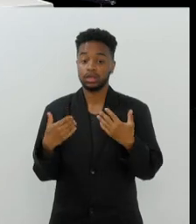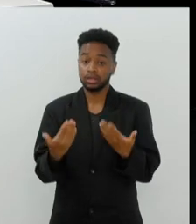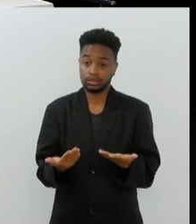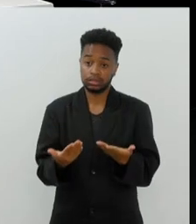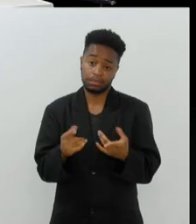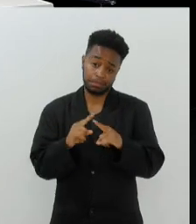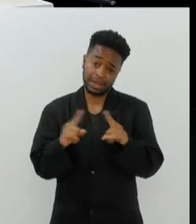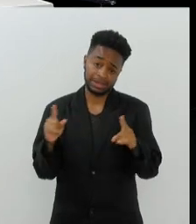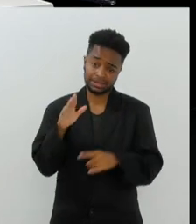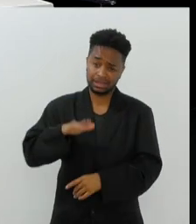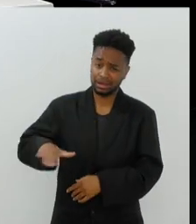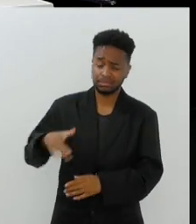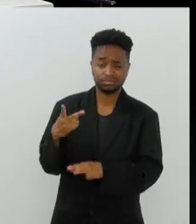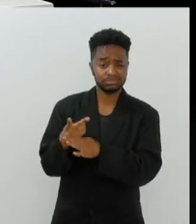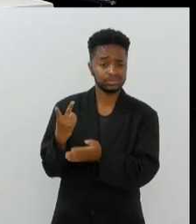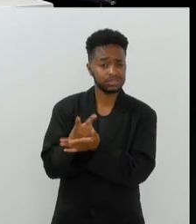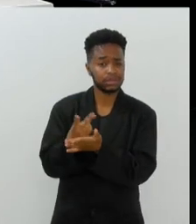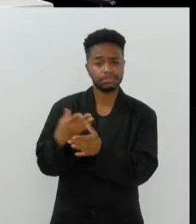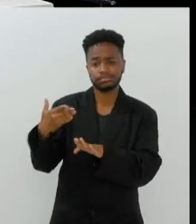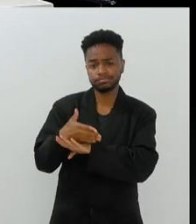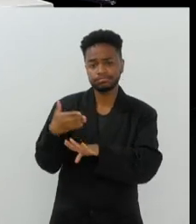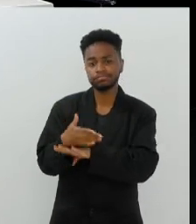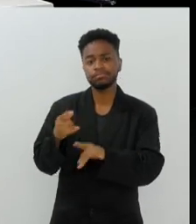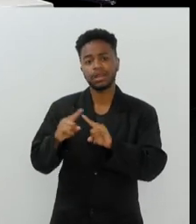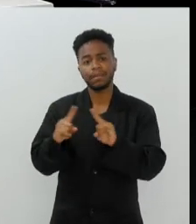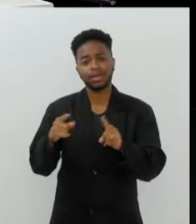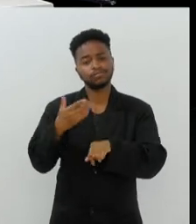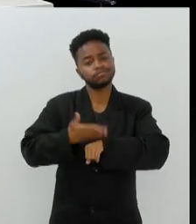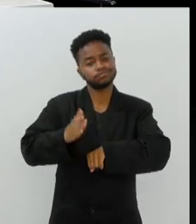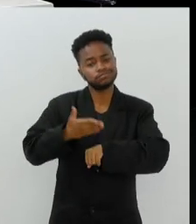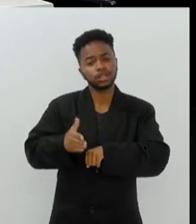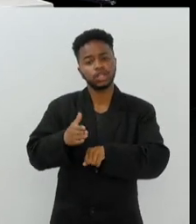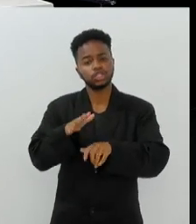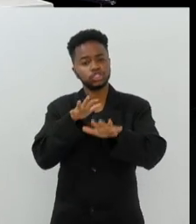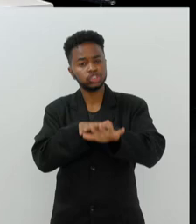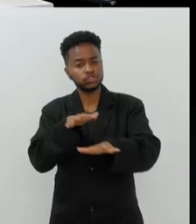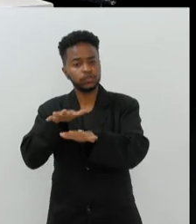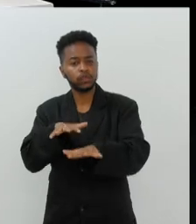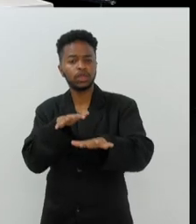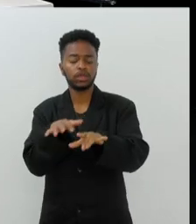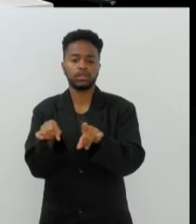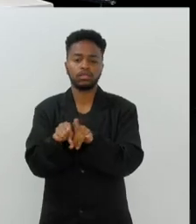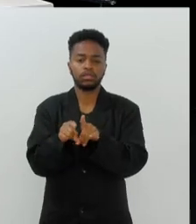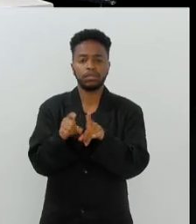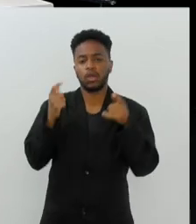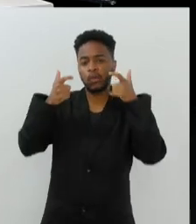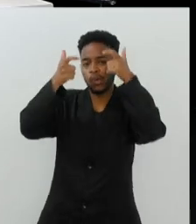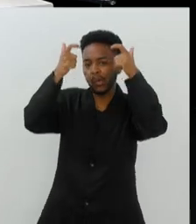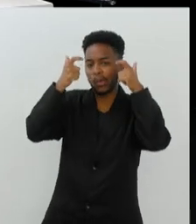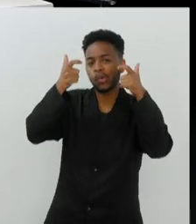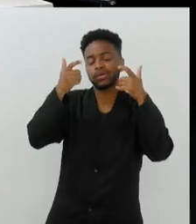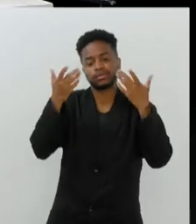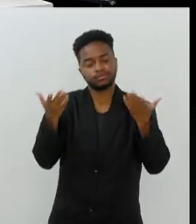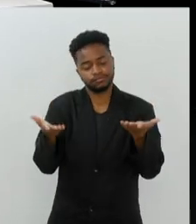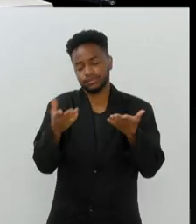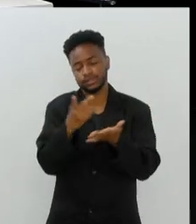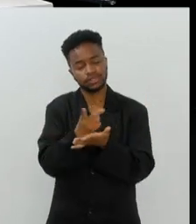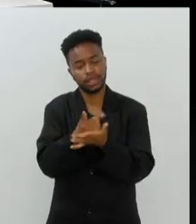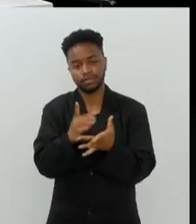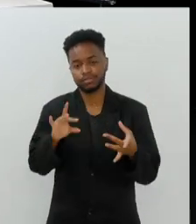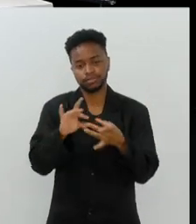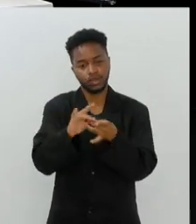mas pequenininho e em tudo. Mas, assim, nessas datas, ensaio técnico, desfile, você deve ter visto na coroação que ele sim, que fica.